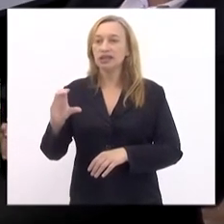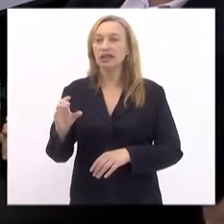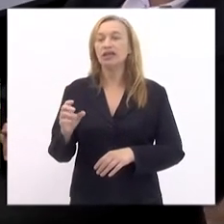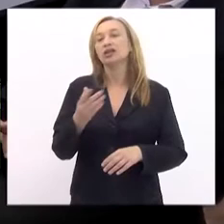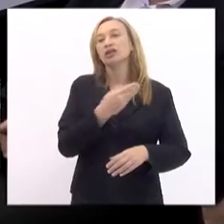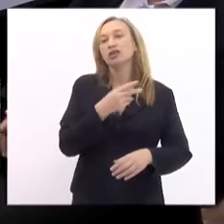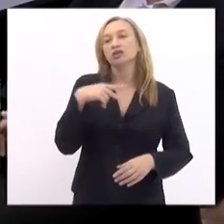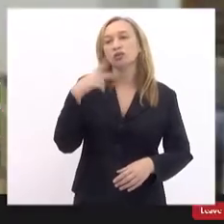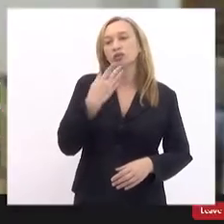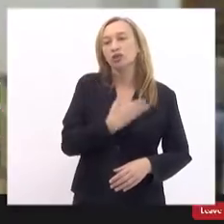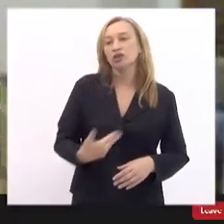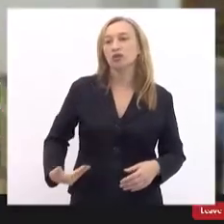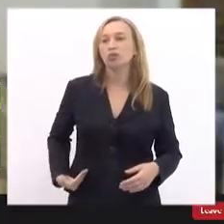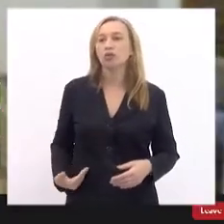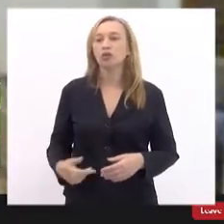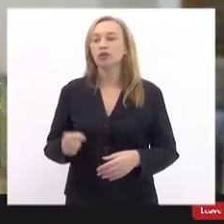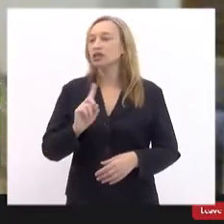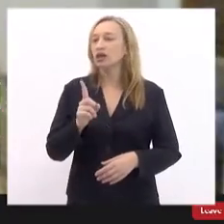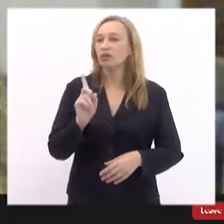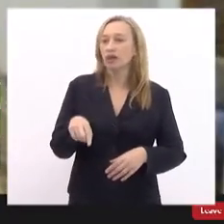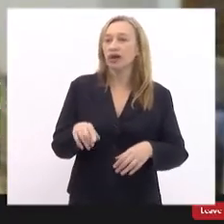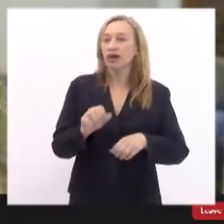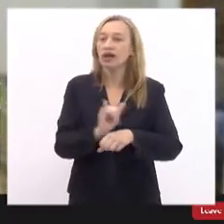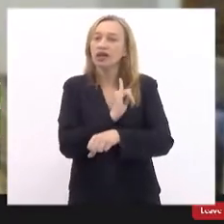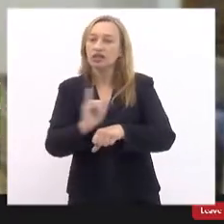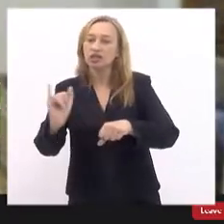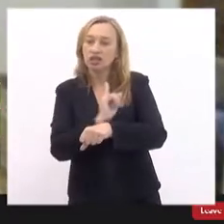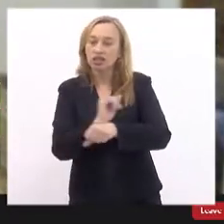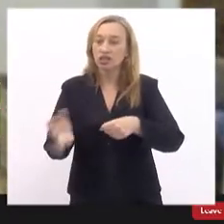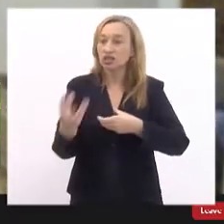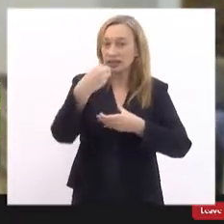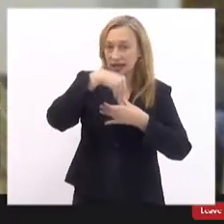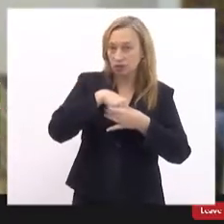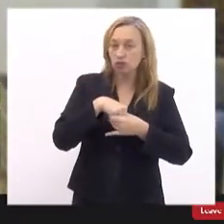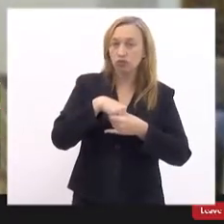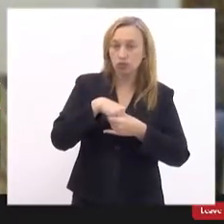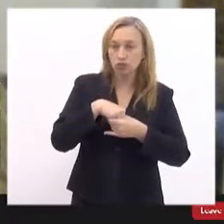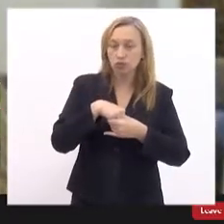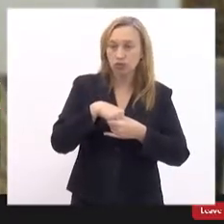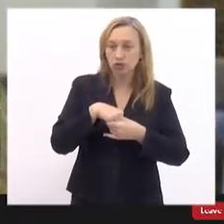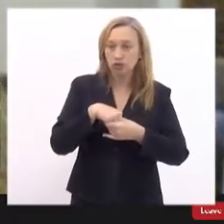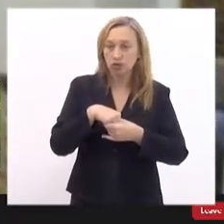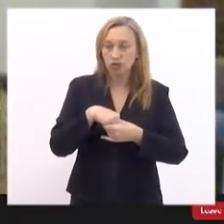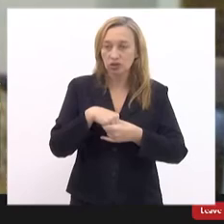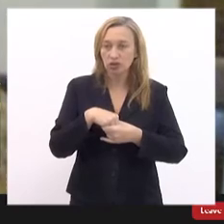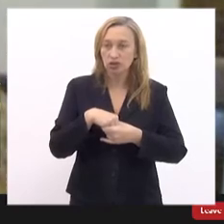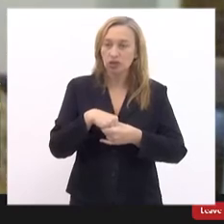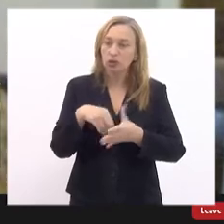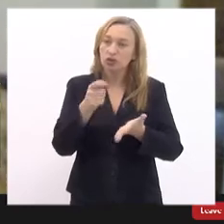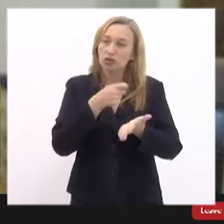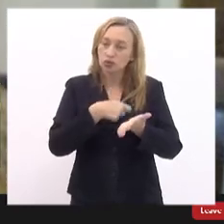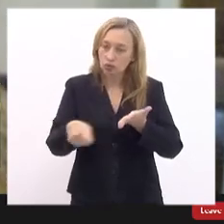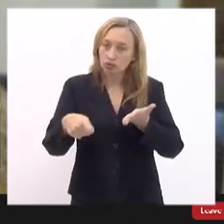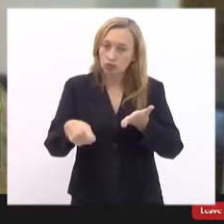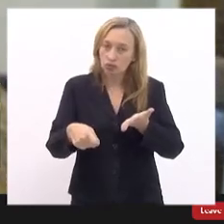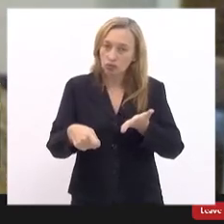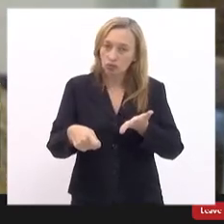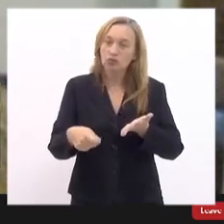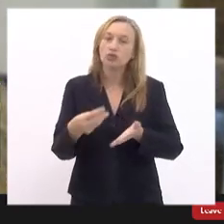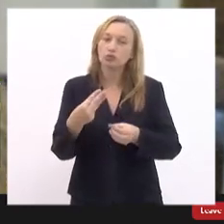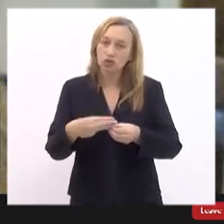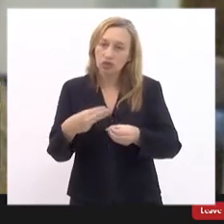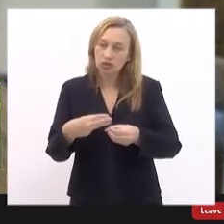pública inexistente e que não é articulada por dentro das rubricas do próprio